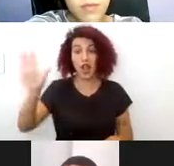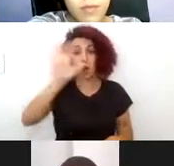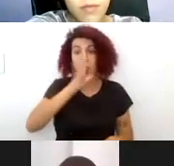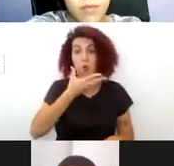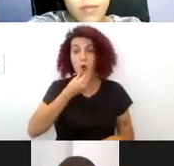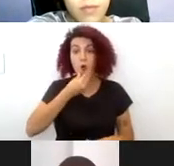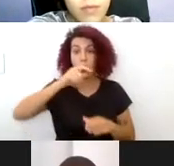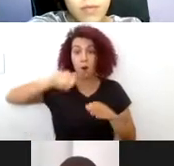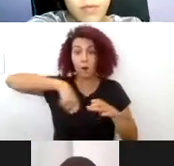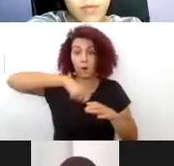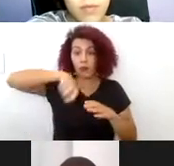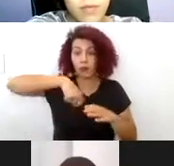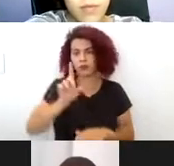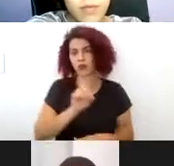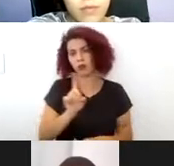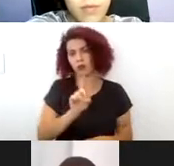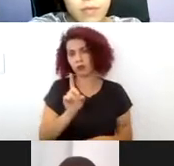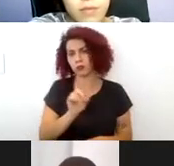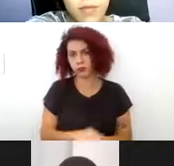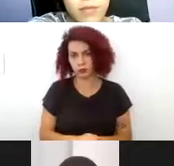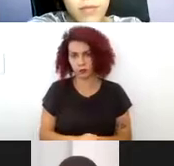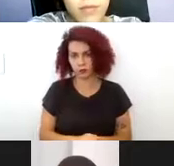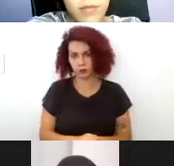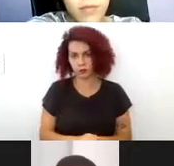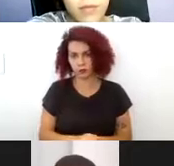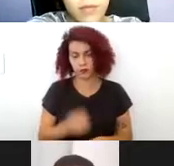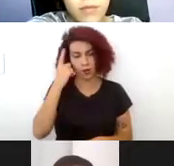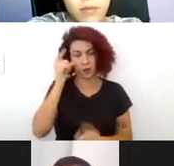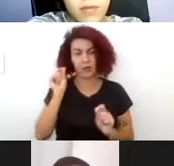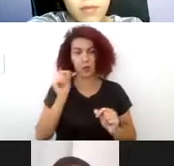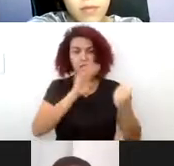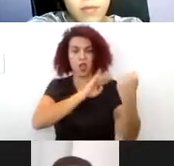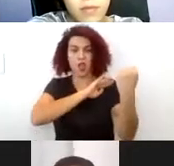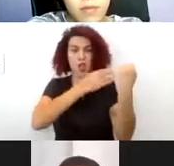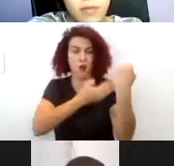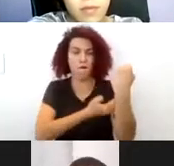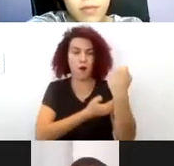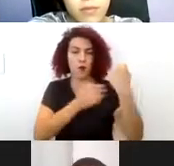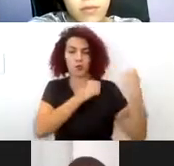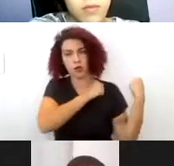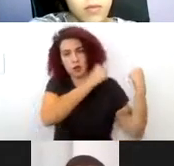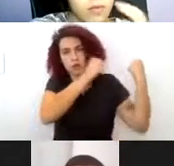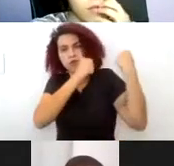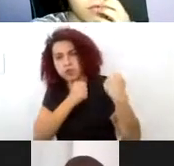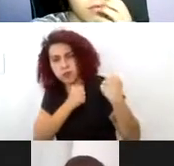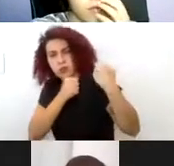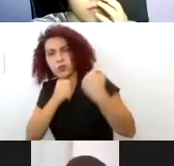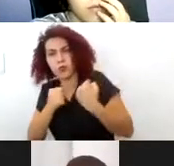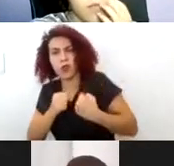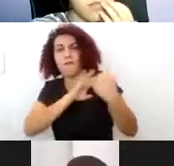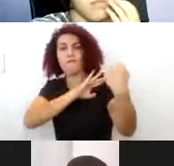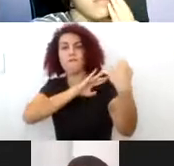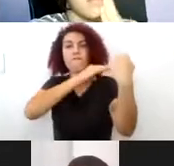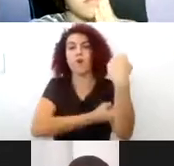esse sujeito não tá ligado muito mais uma ideia de carga de carregar coisas de utilizar força tudo mais